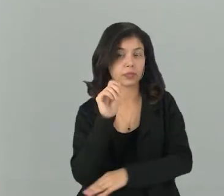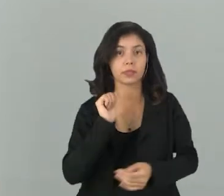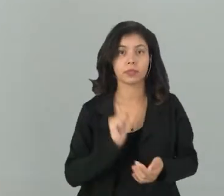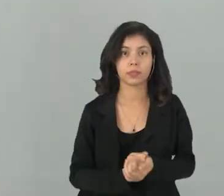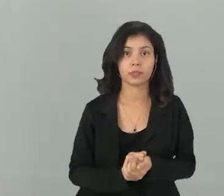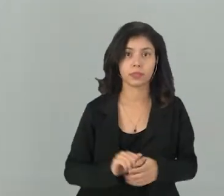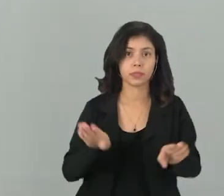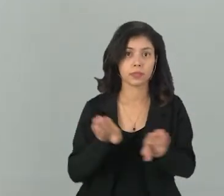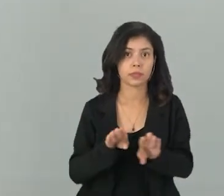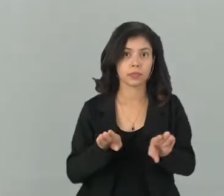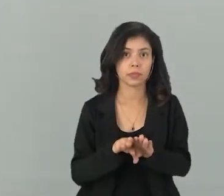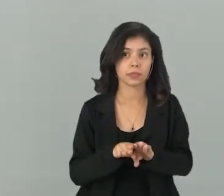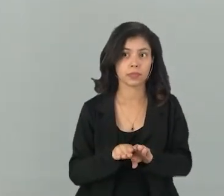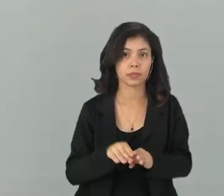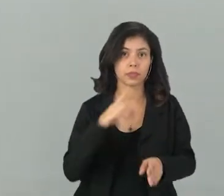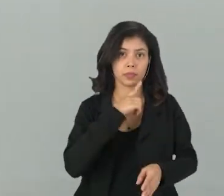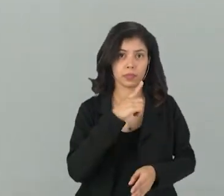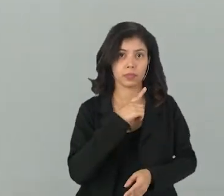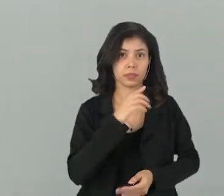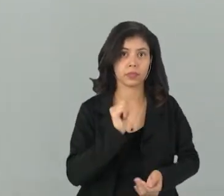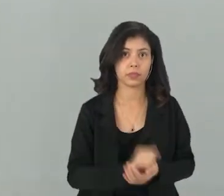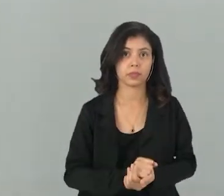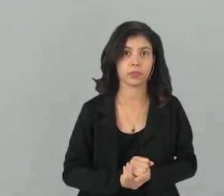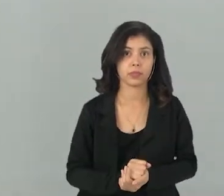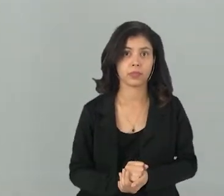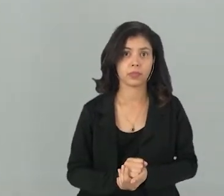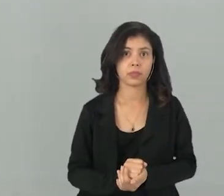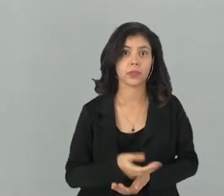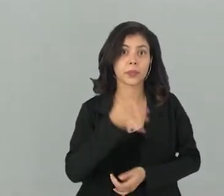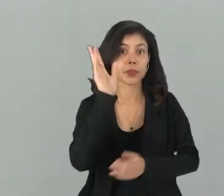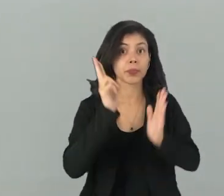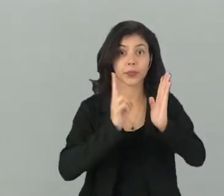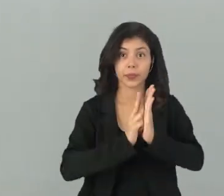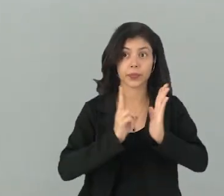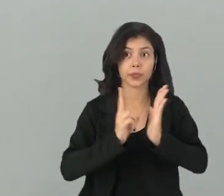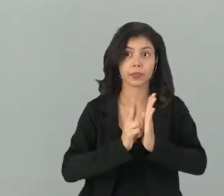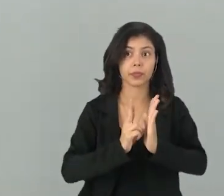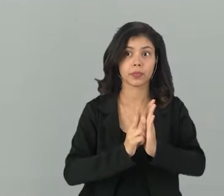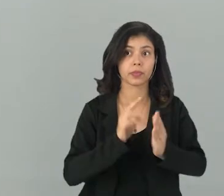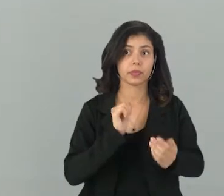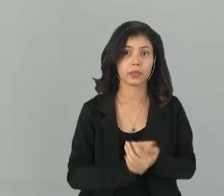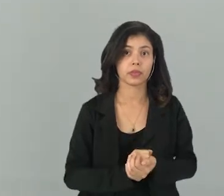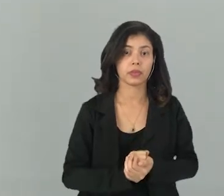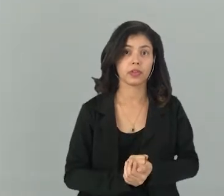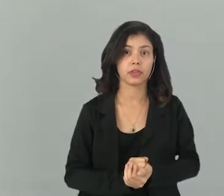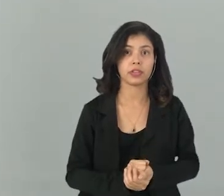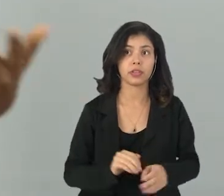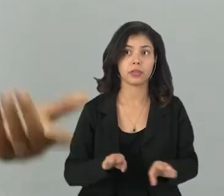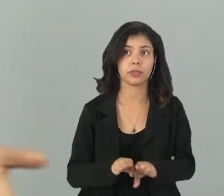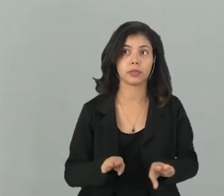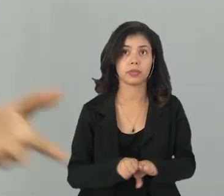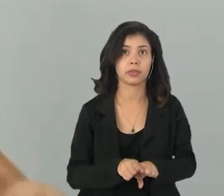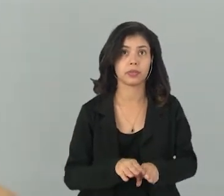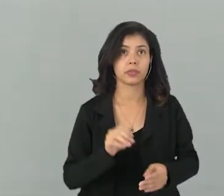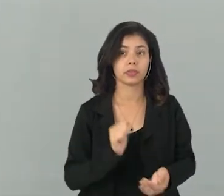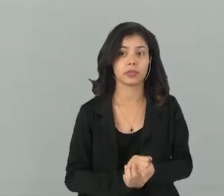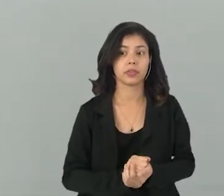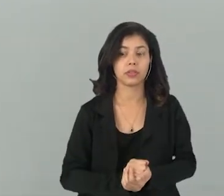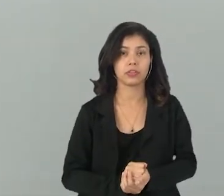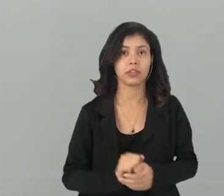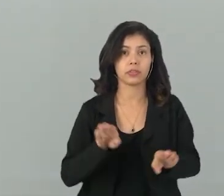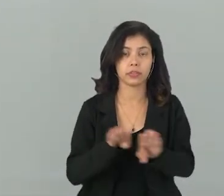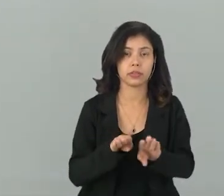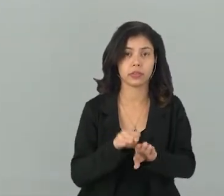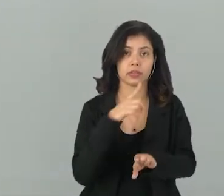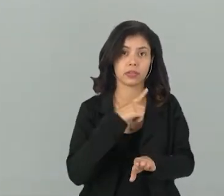chega então a um continente desconhecido, né? Os índios vão ser associados a selvagens, a gente vai ter a discussão aí